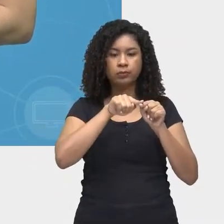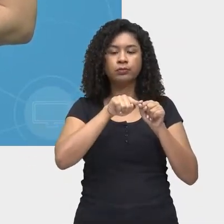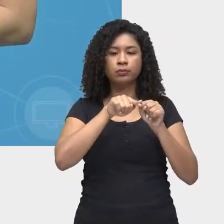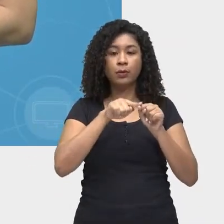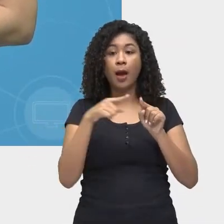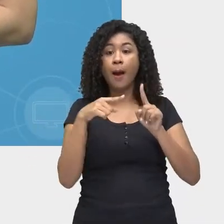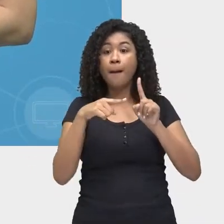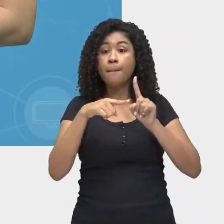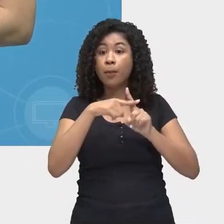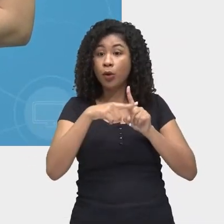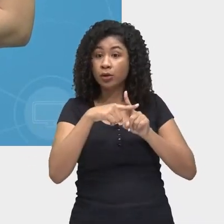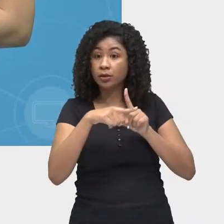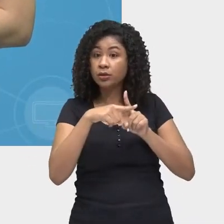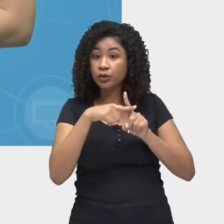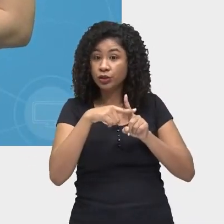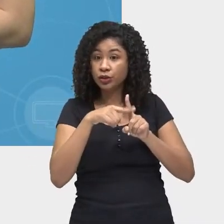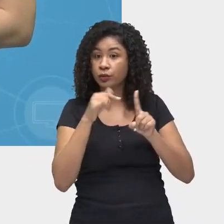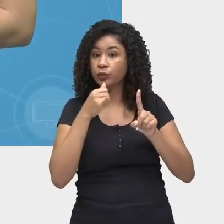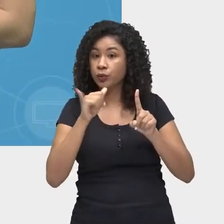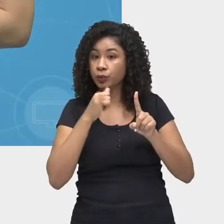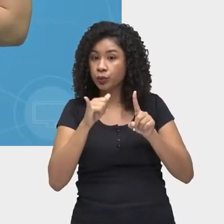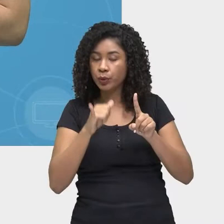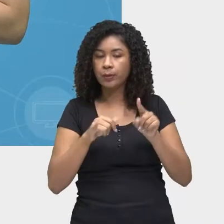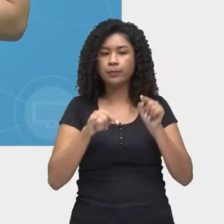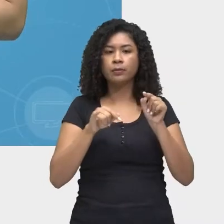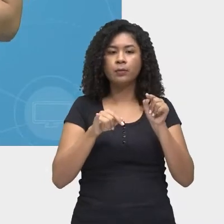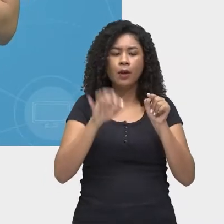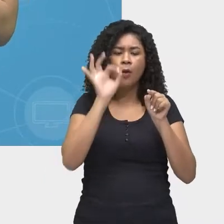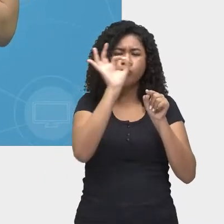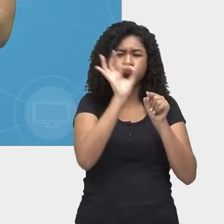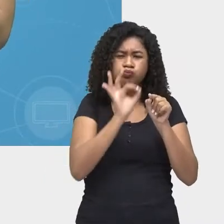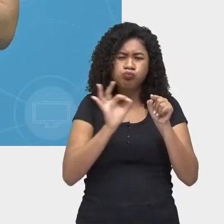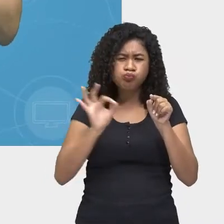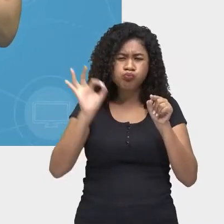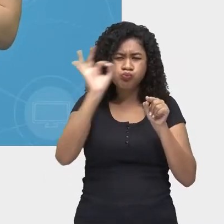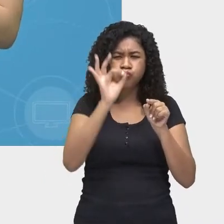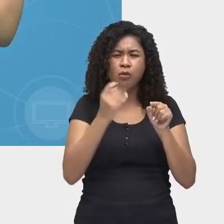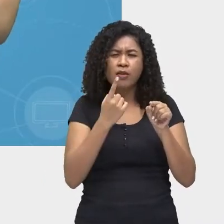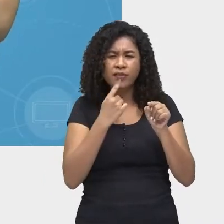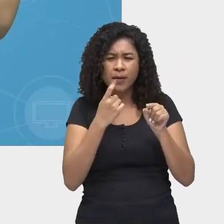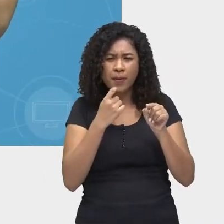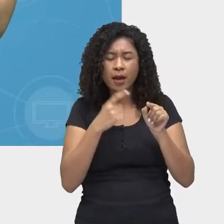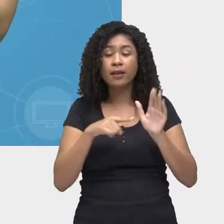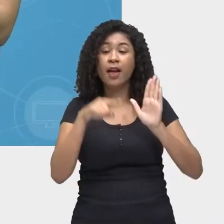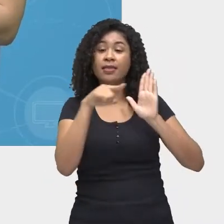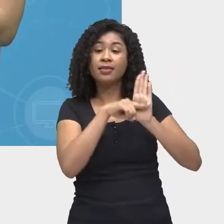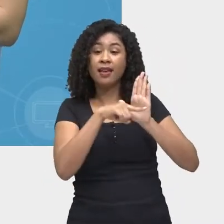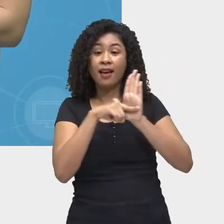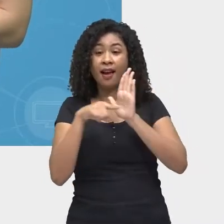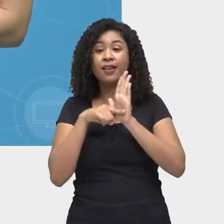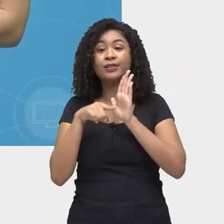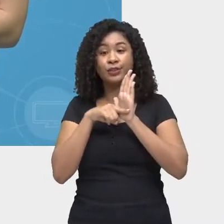cargas positivas e em vermelho nós teríamos as cargas negativas que estavam ao redor aí das